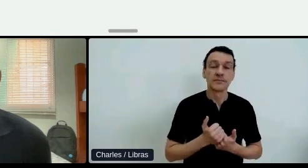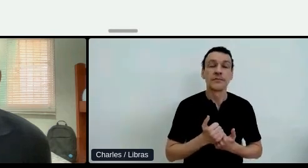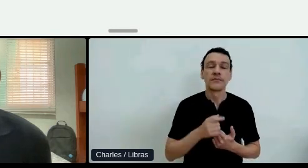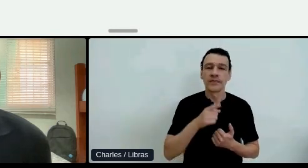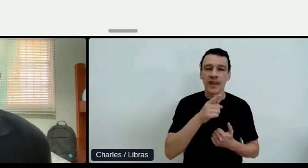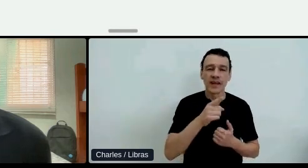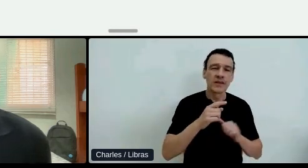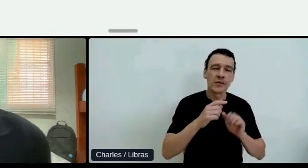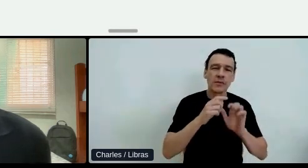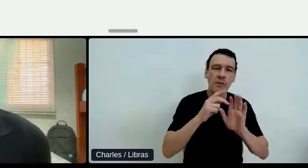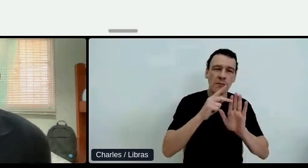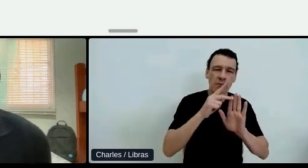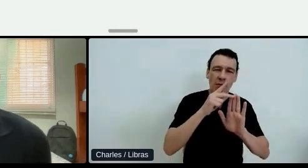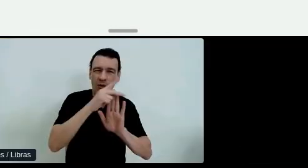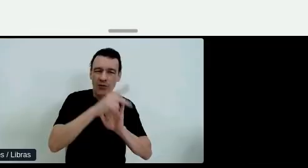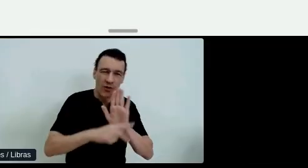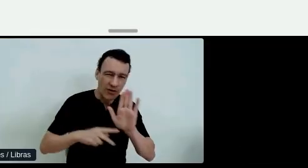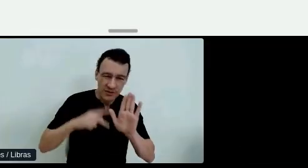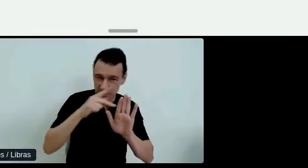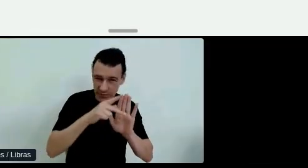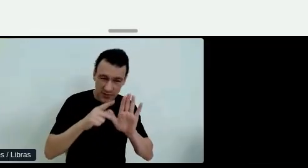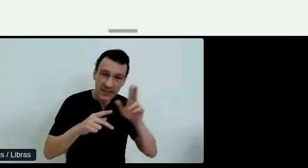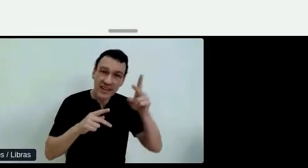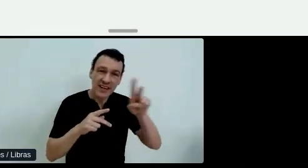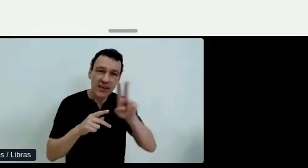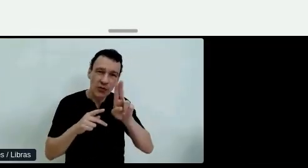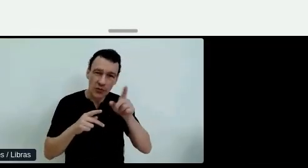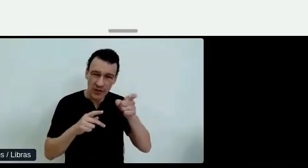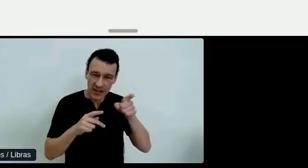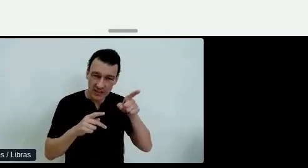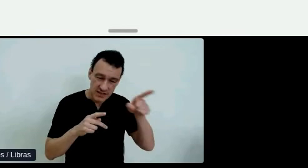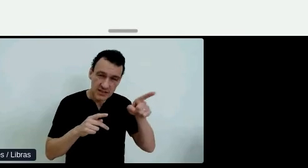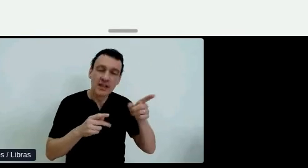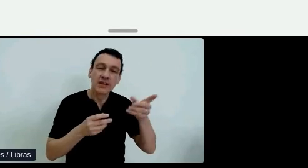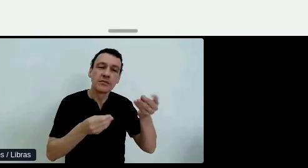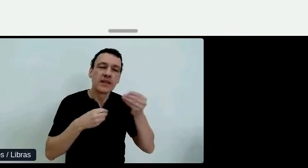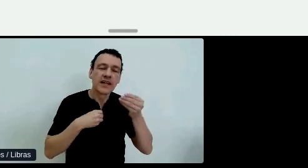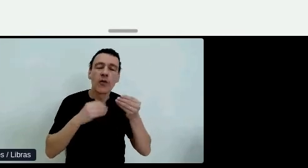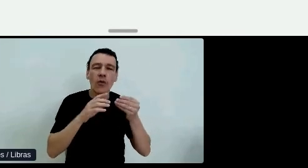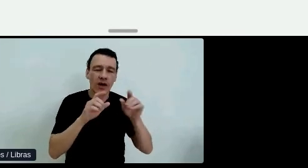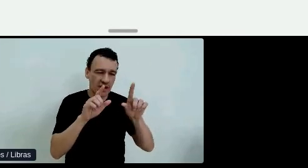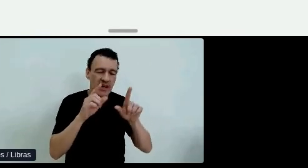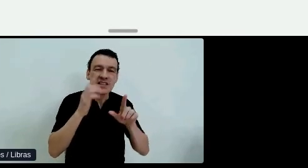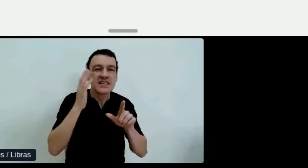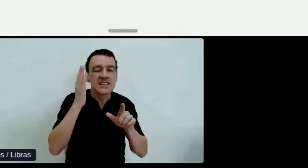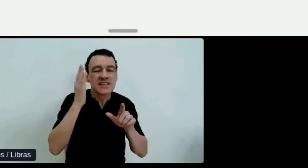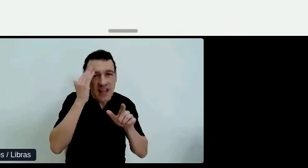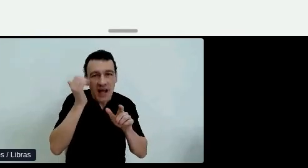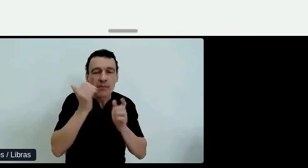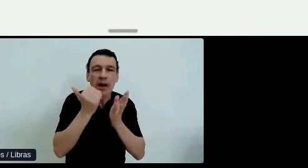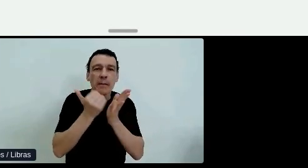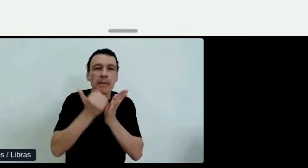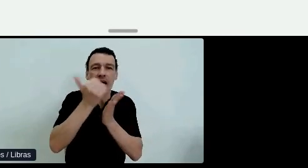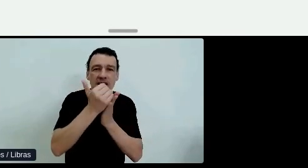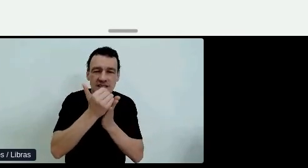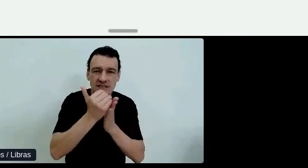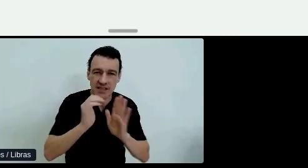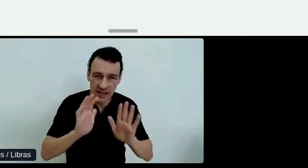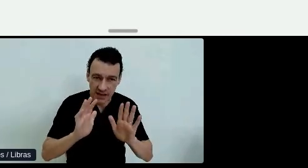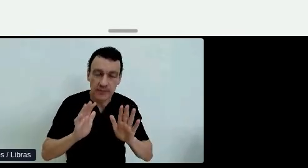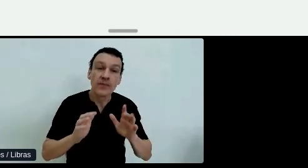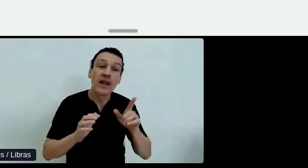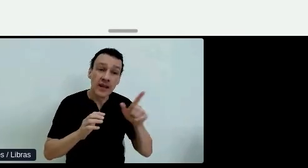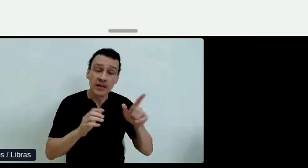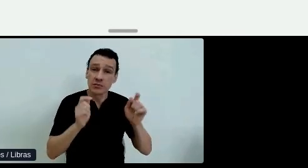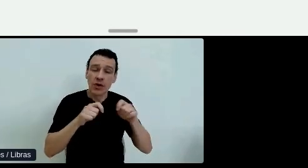do UX designer, e ali tem lá vários saiba mais, né? E ele consegue complementar ali, né, essa